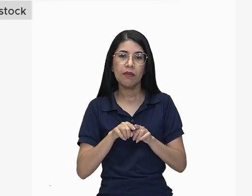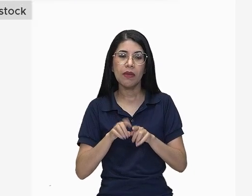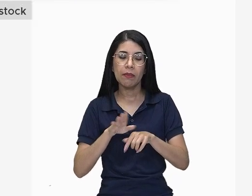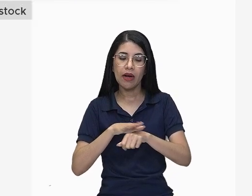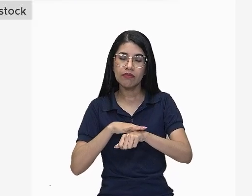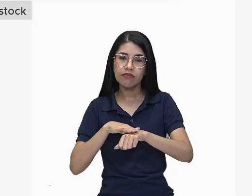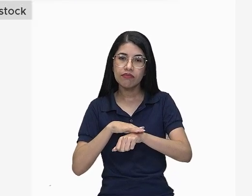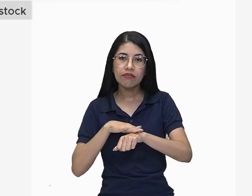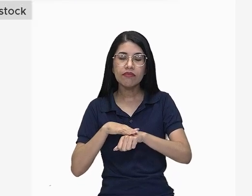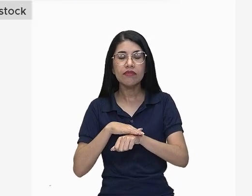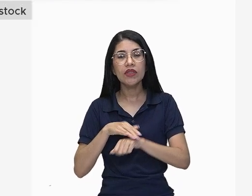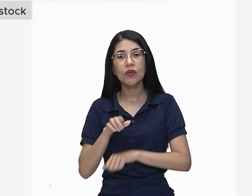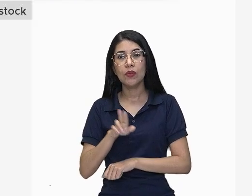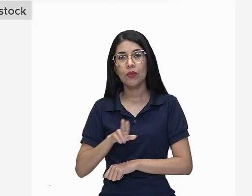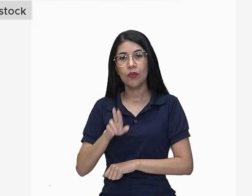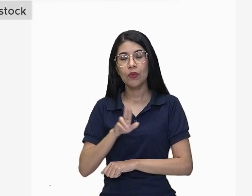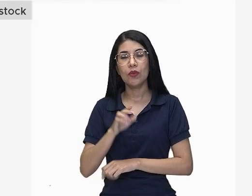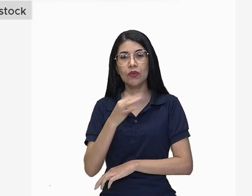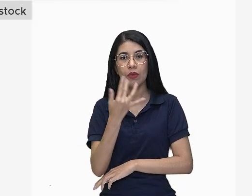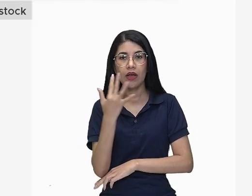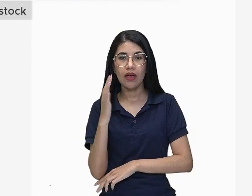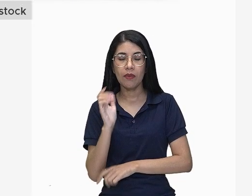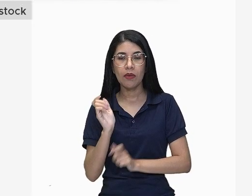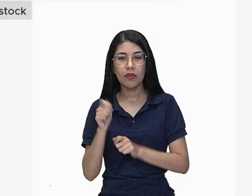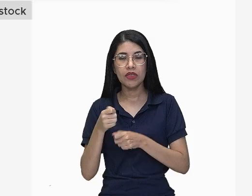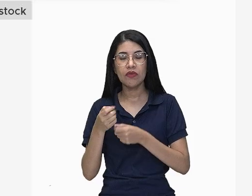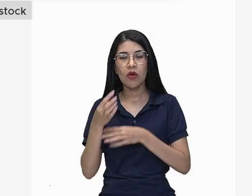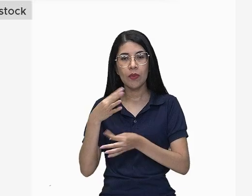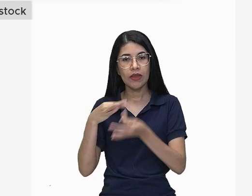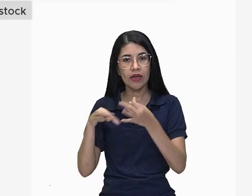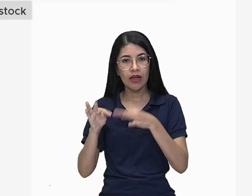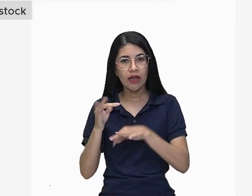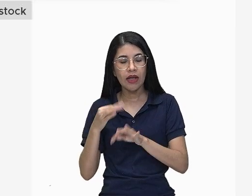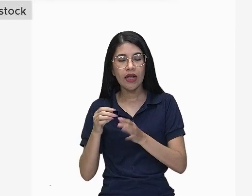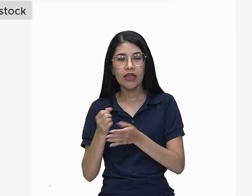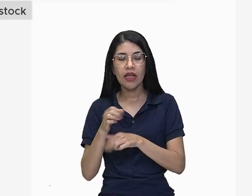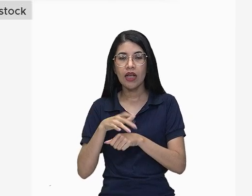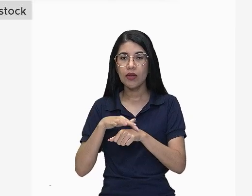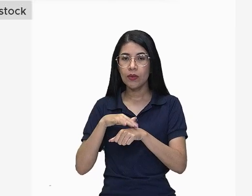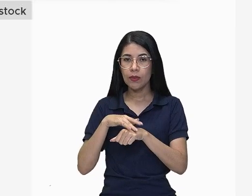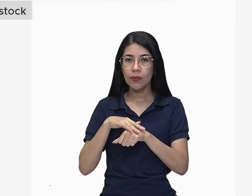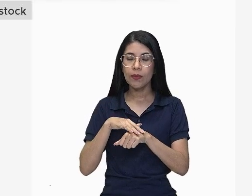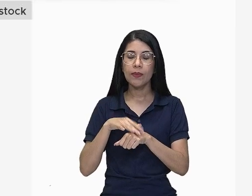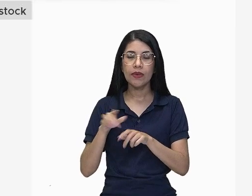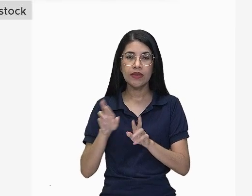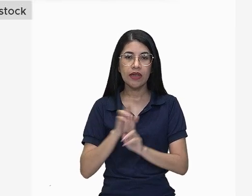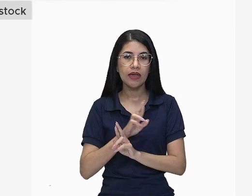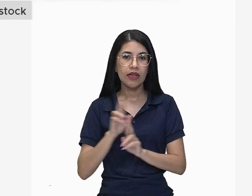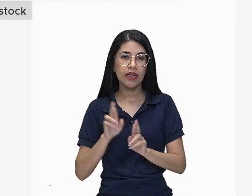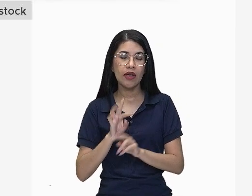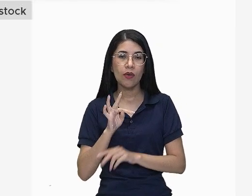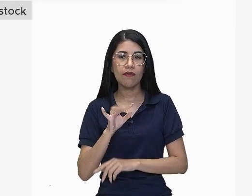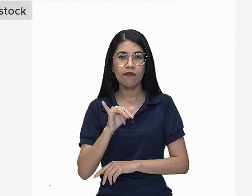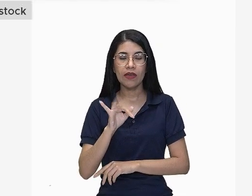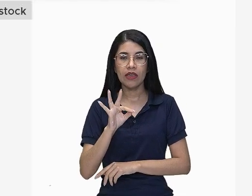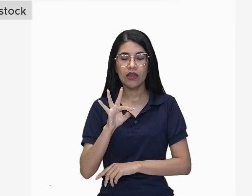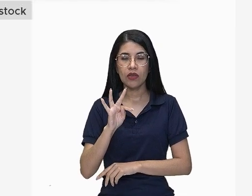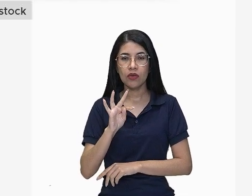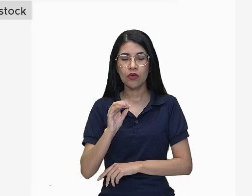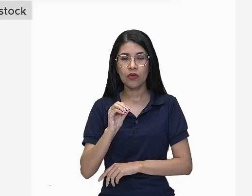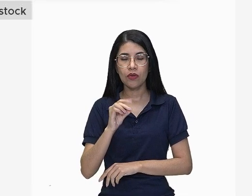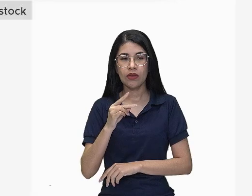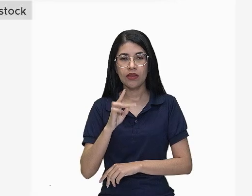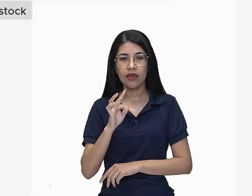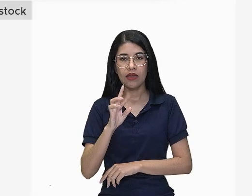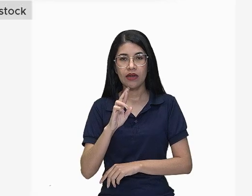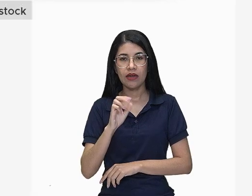esse uso de plantas para fins terapêuticos, né, para tratar alguma doença, está relacionado com a fitoterapia. E